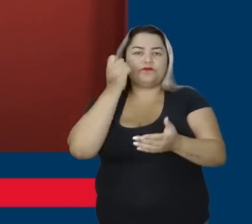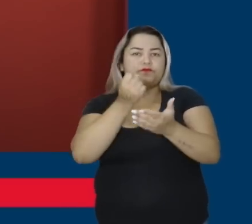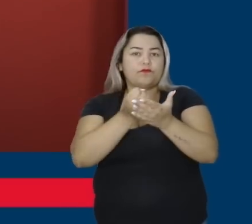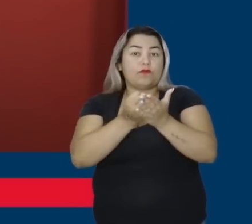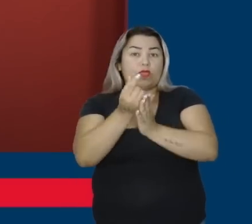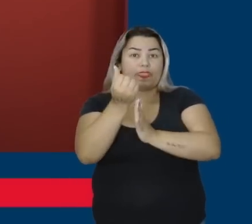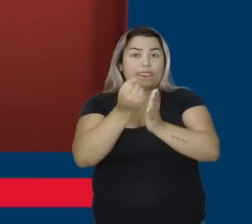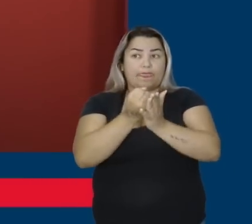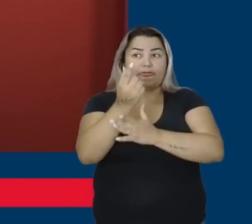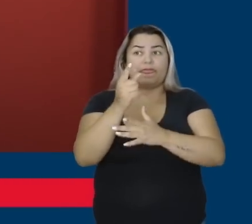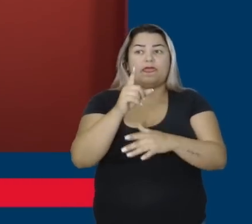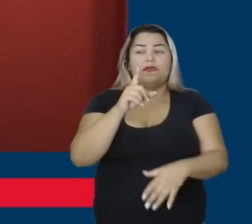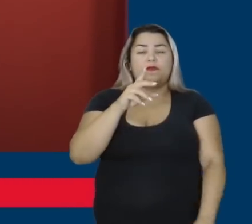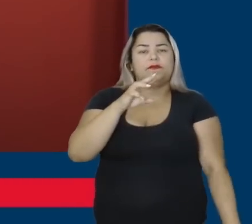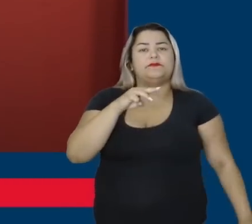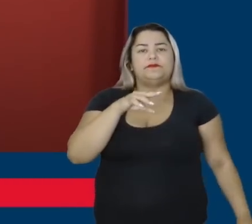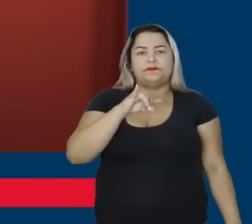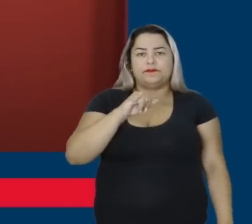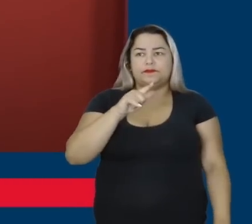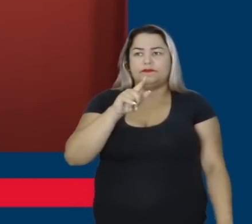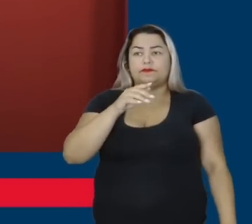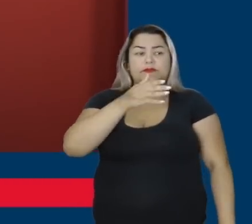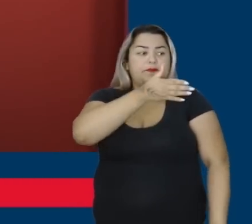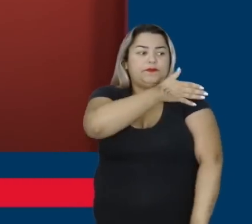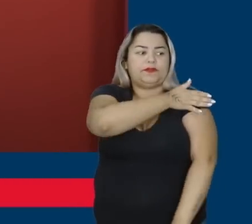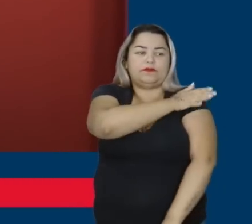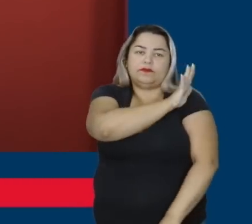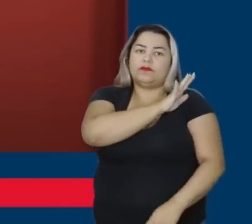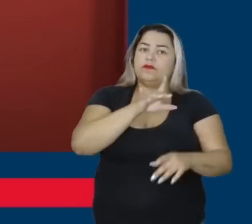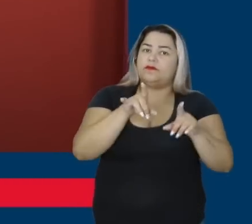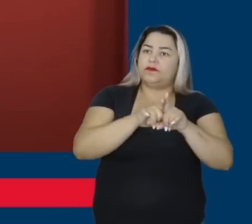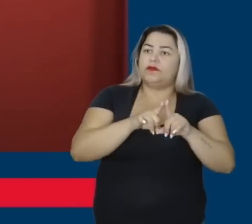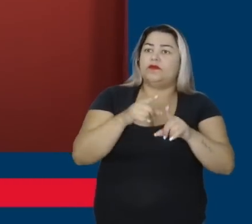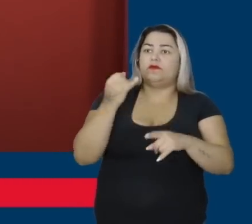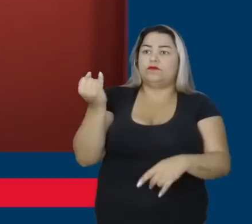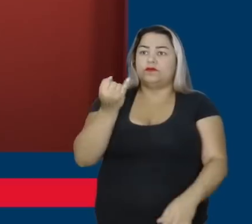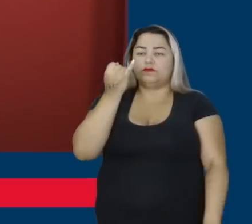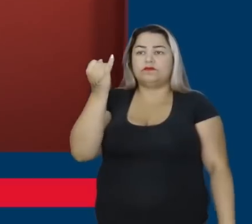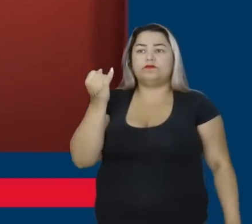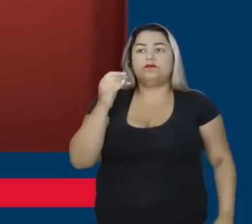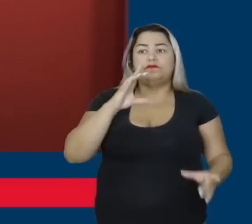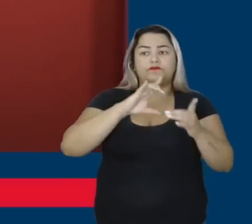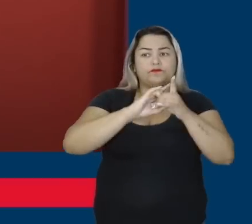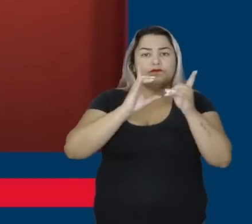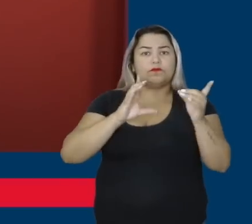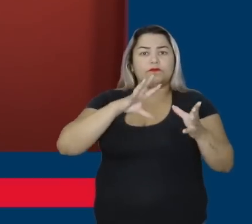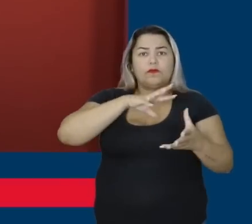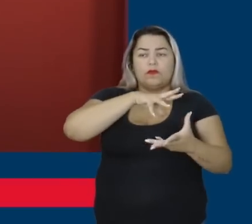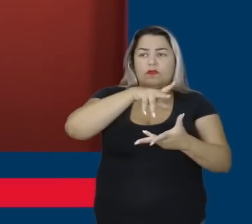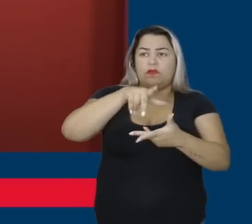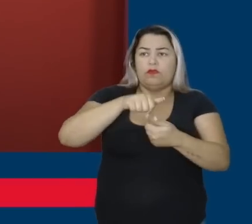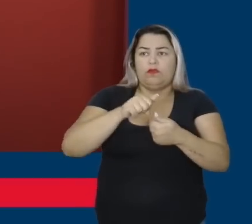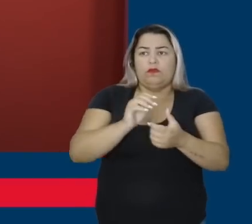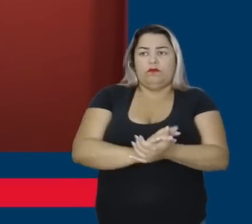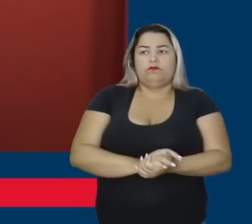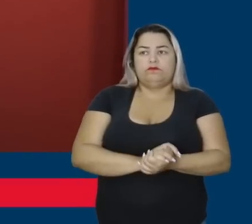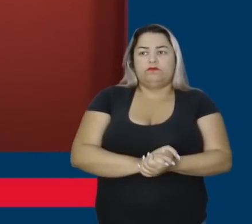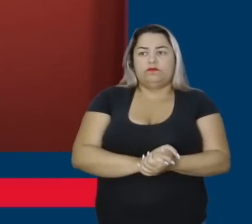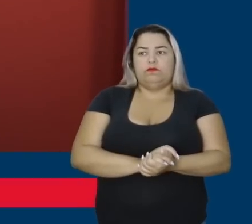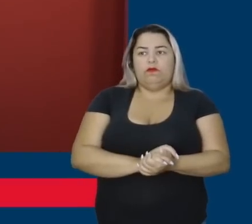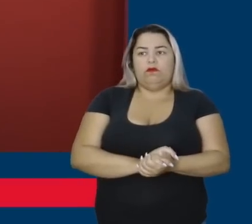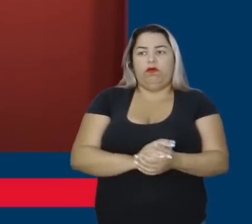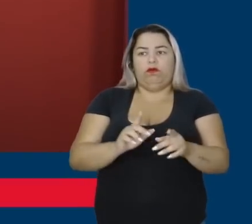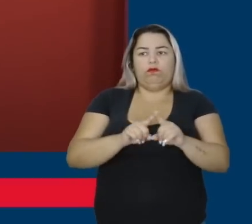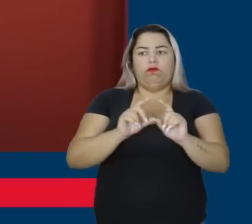estimuladores civis e militares é fundamental para a democracia brasileira. O mundo passa por uma das suas mais